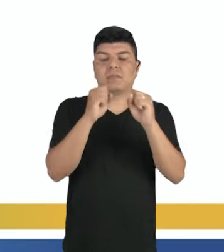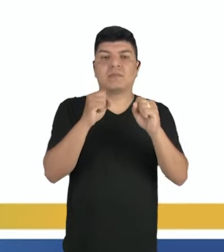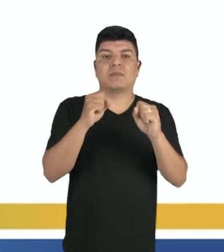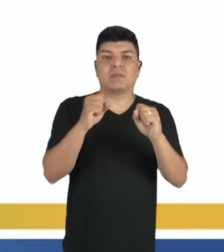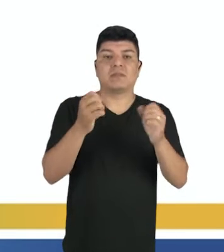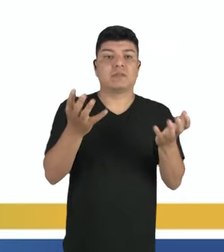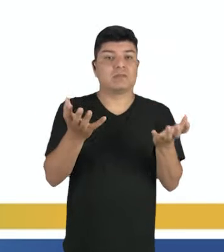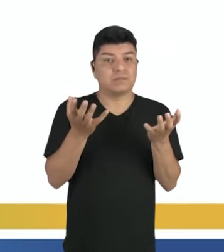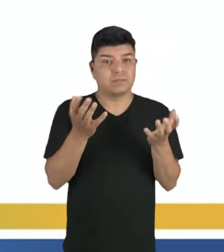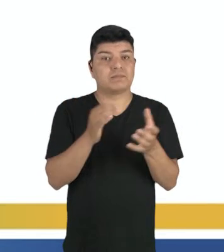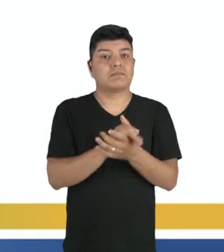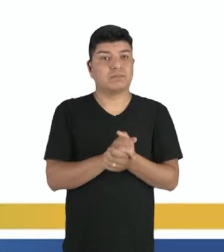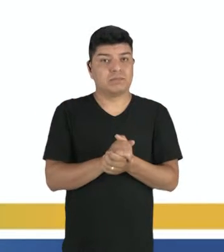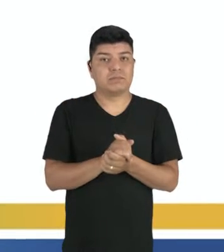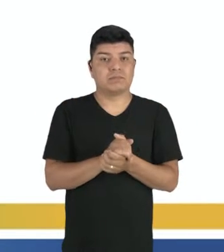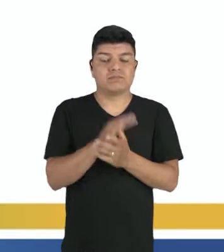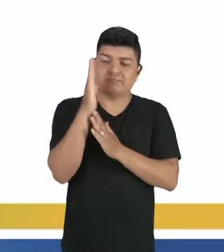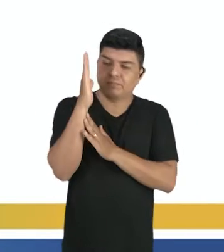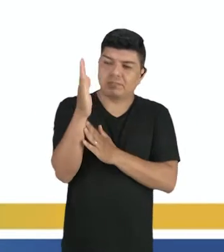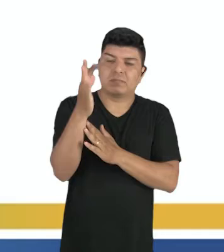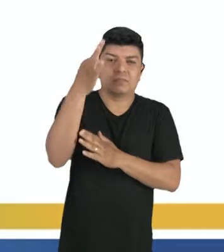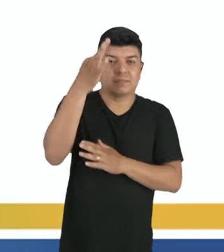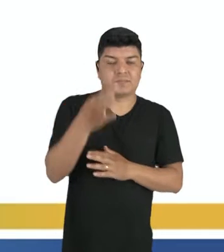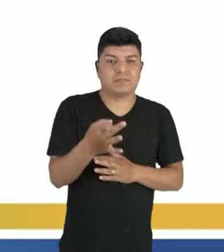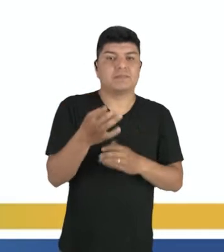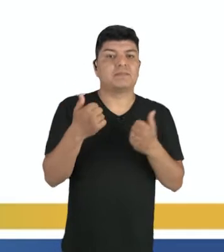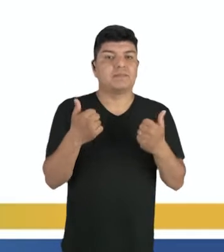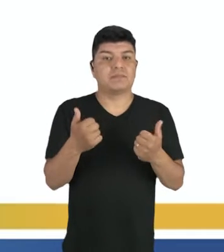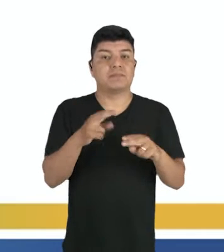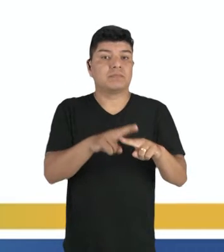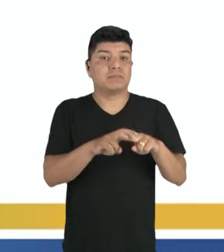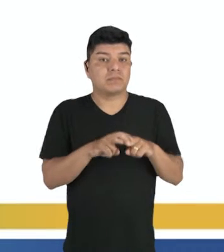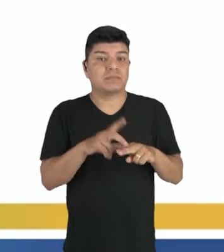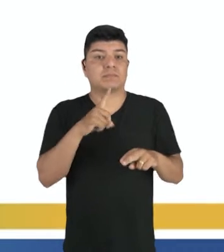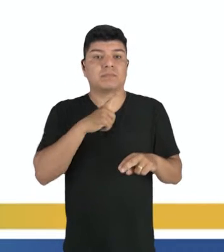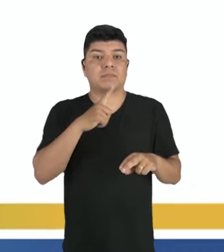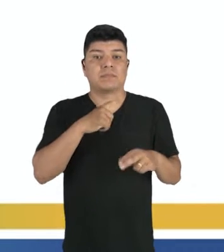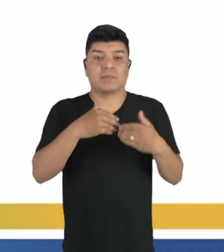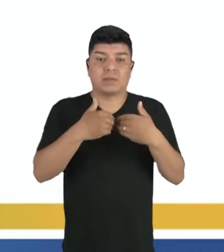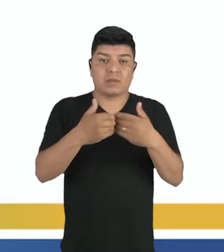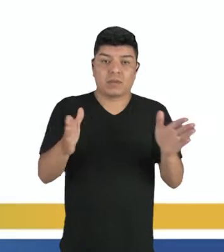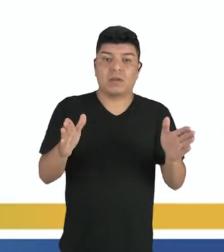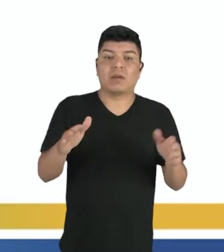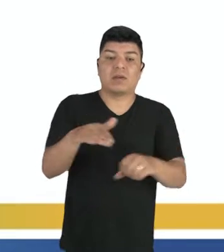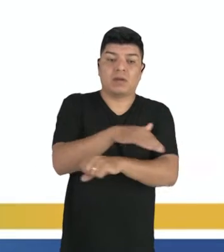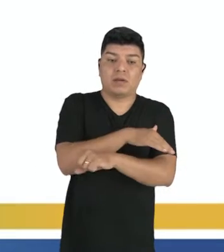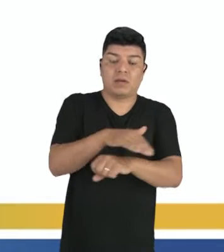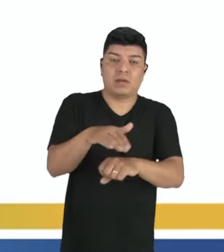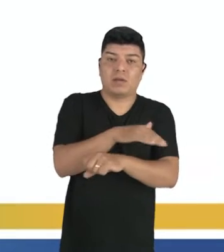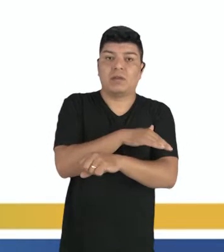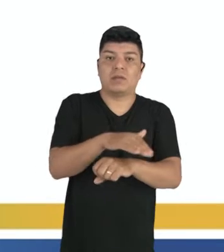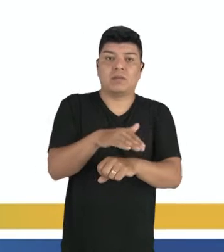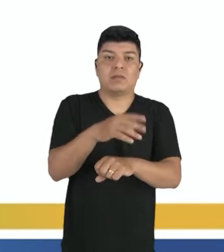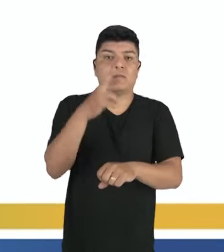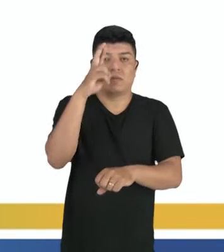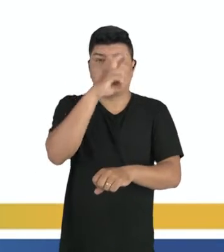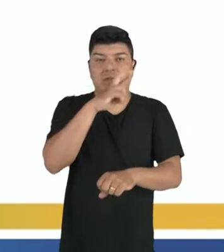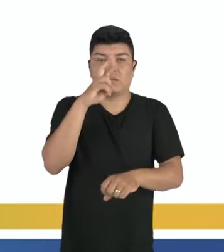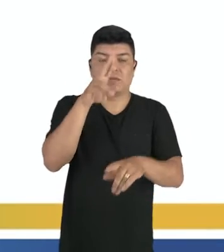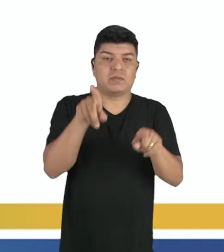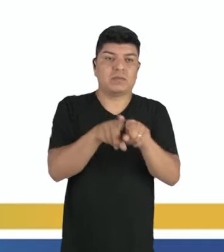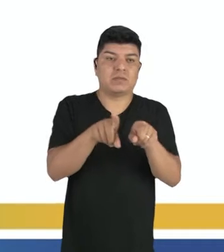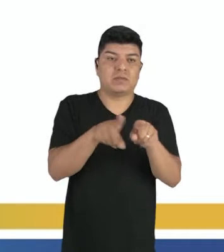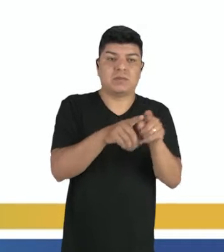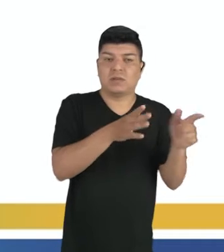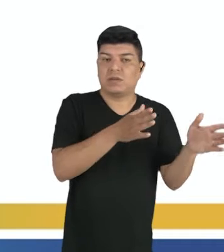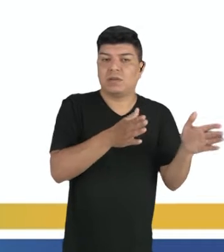algo que se queira, que caminhe, que dê certo, né? Então, houve com a abertura de ferrovias e rodovias. Observou-se também